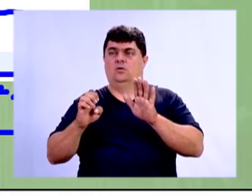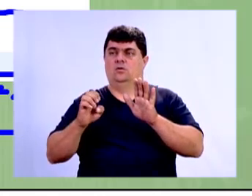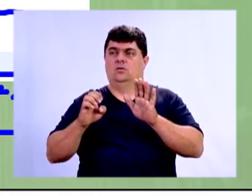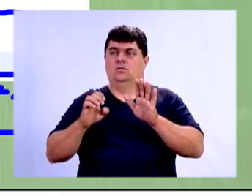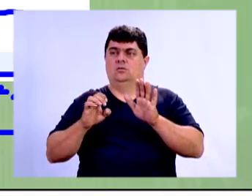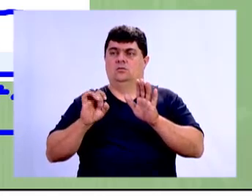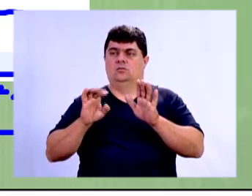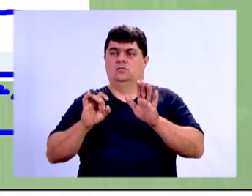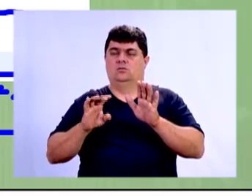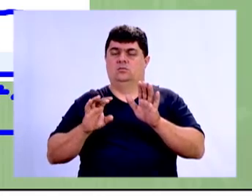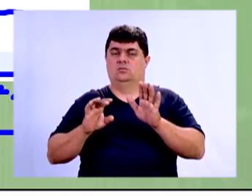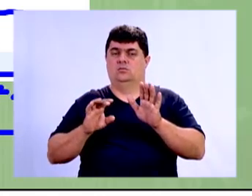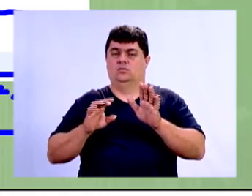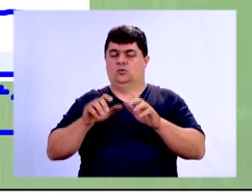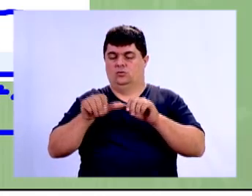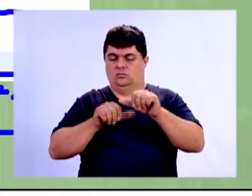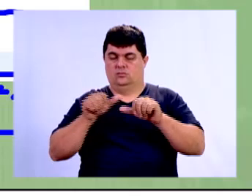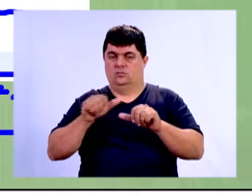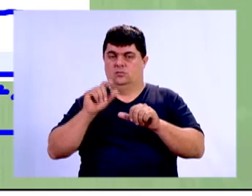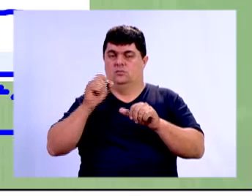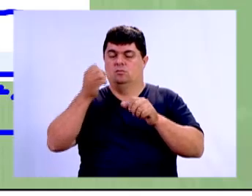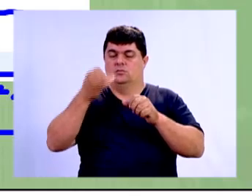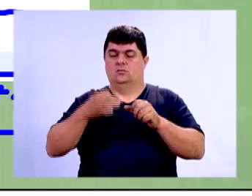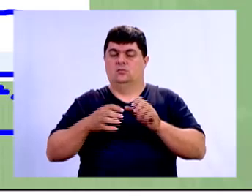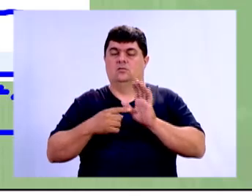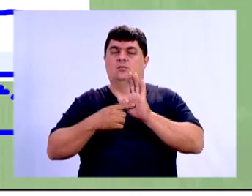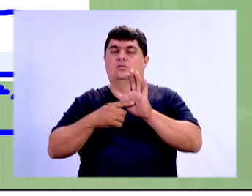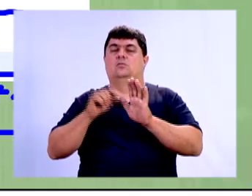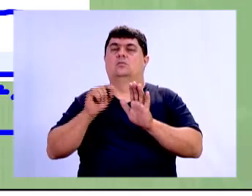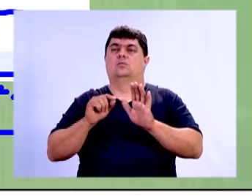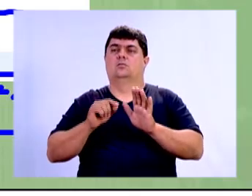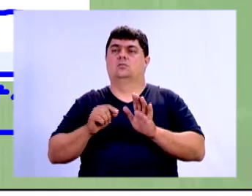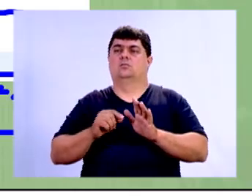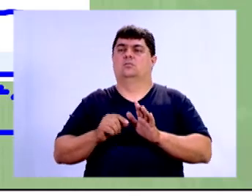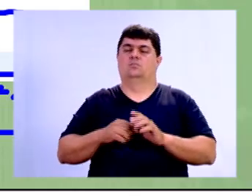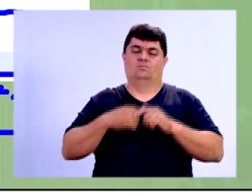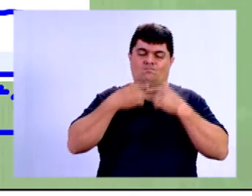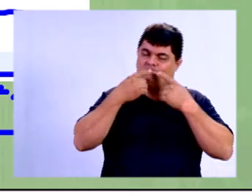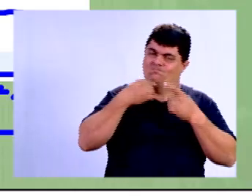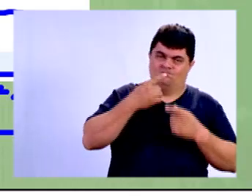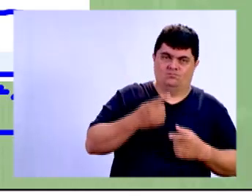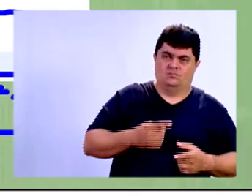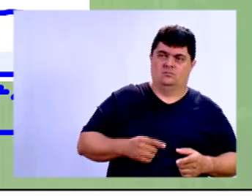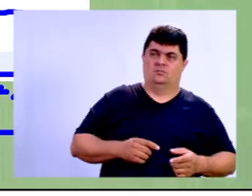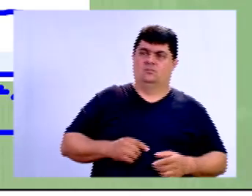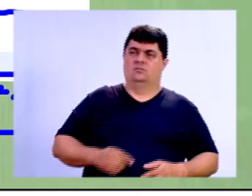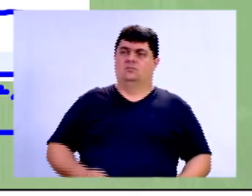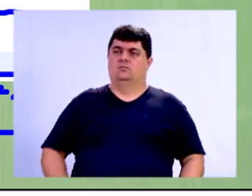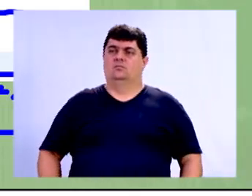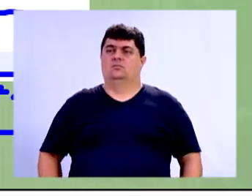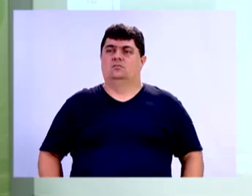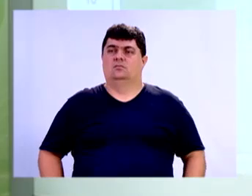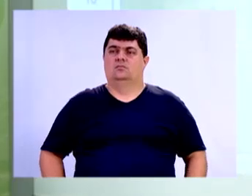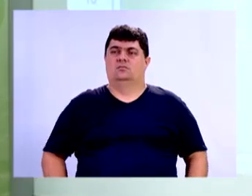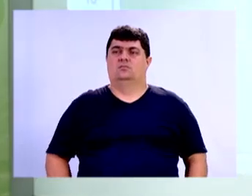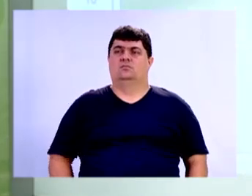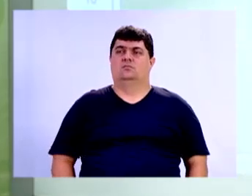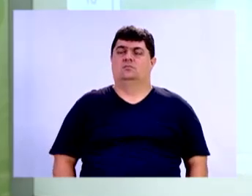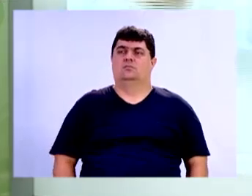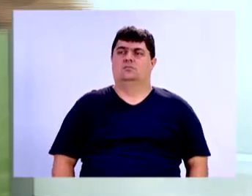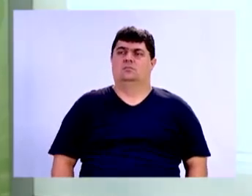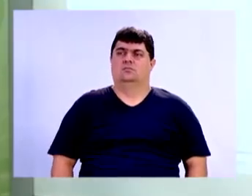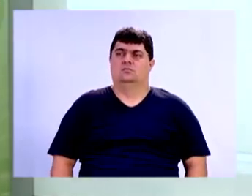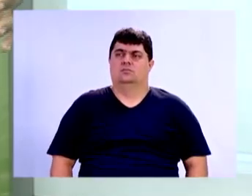apenas troquei. O que ele vai escrever? Gente, não é dessa maneira que a gente faz, porque apesar de ter